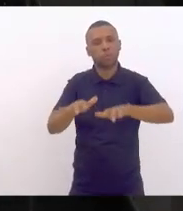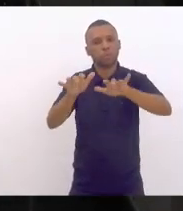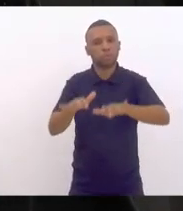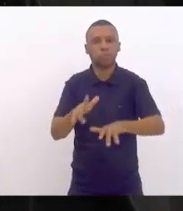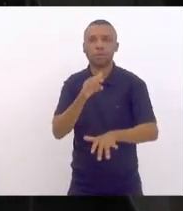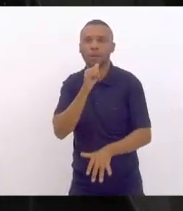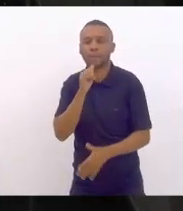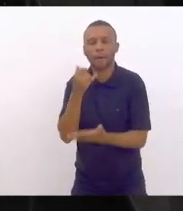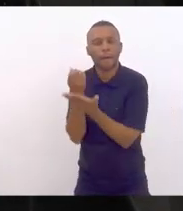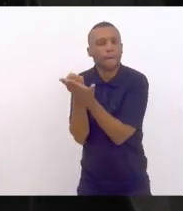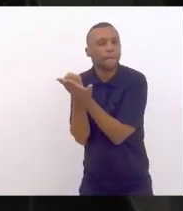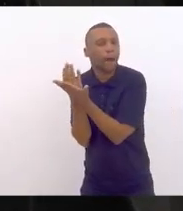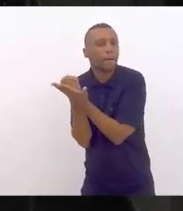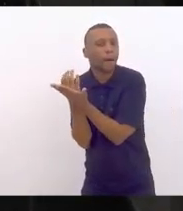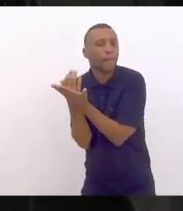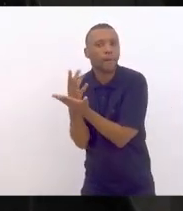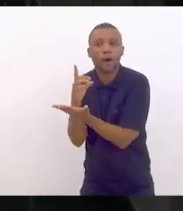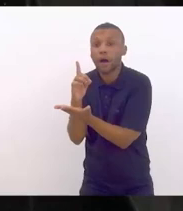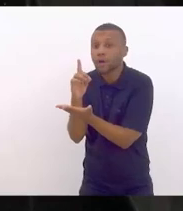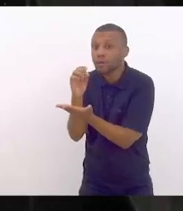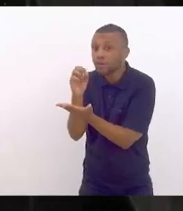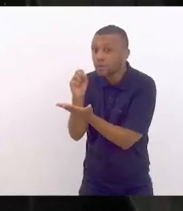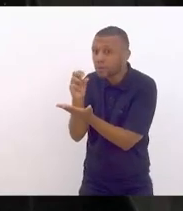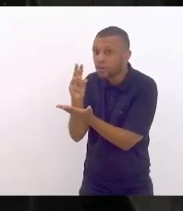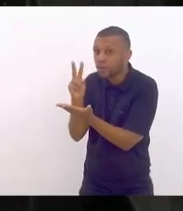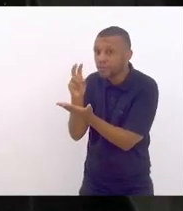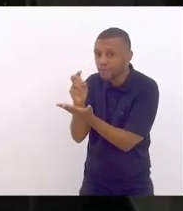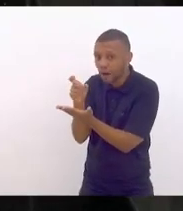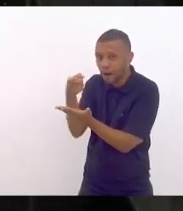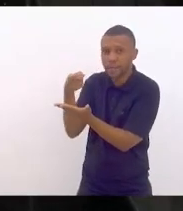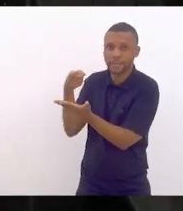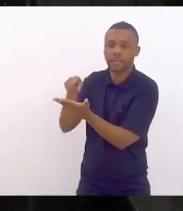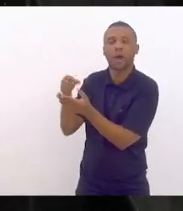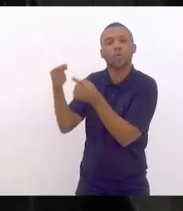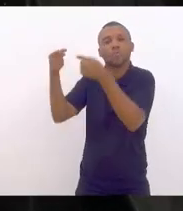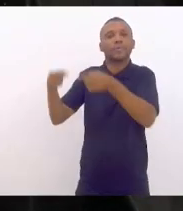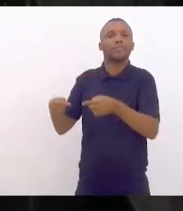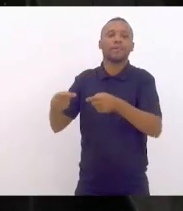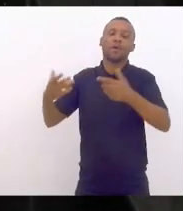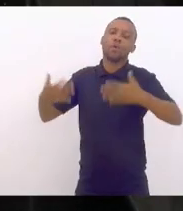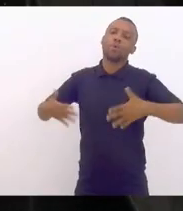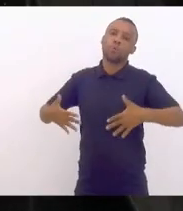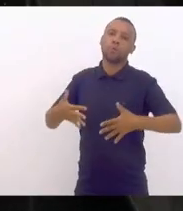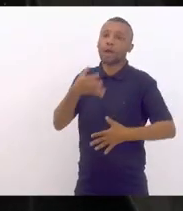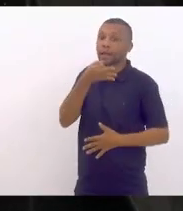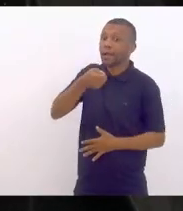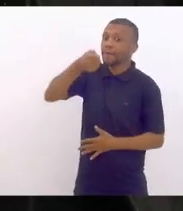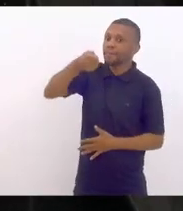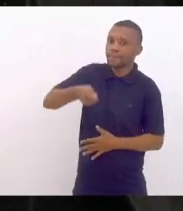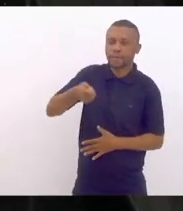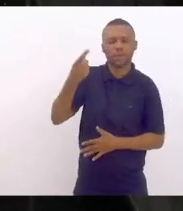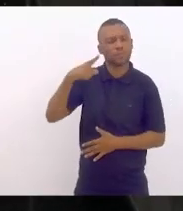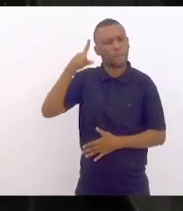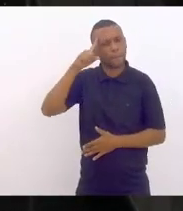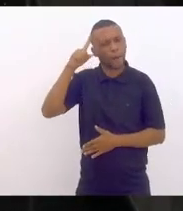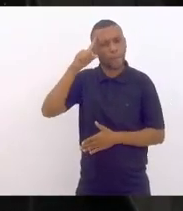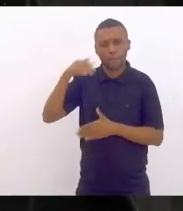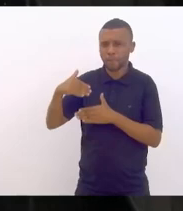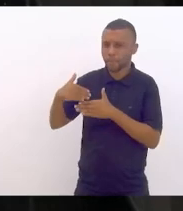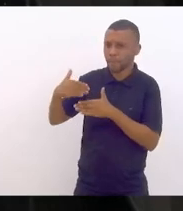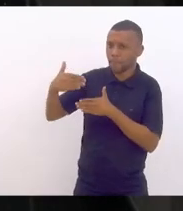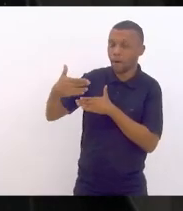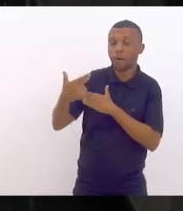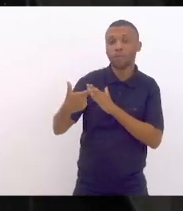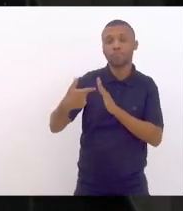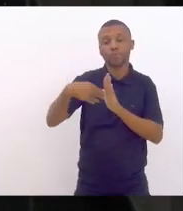enfim entre outros então falar da do desafio que ainda é a afirmação cotidiana do princípio da inclusão